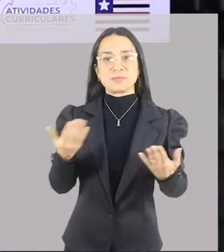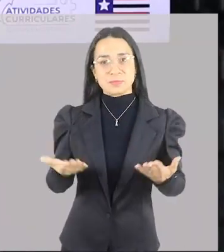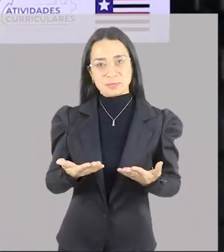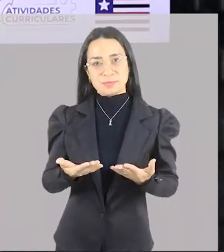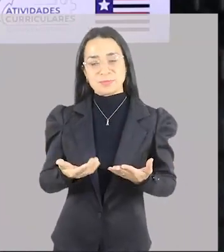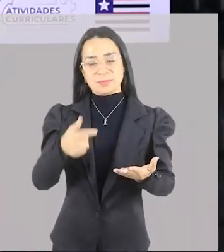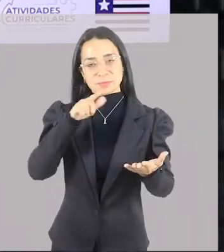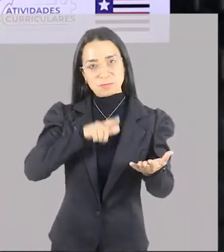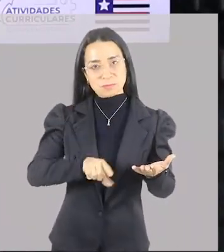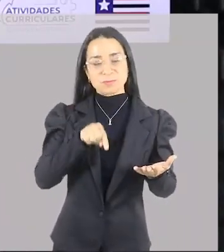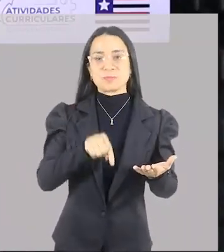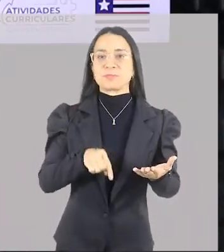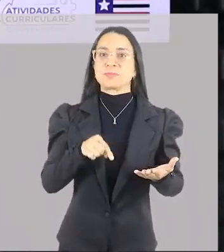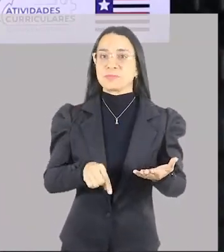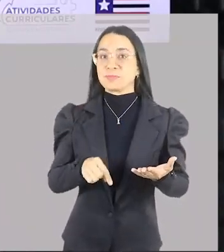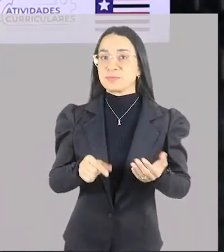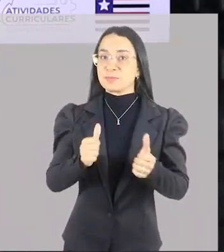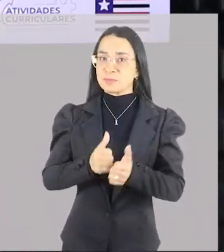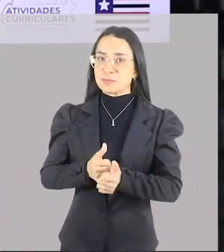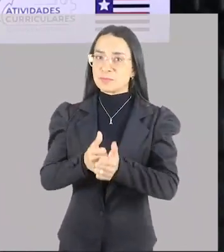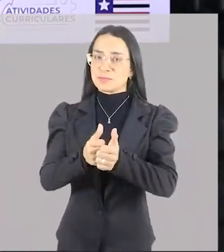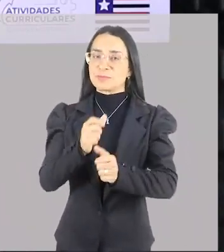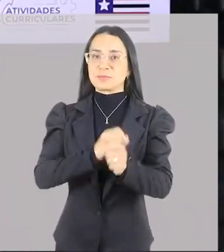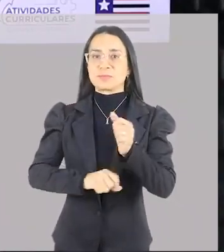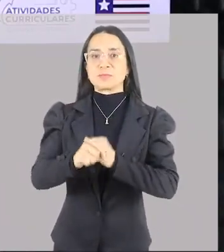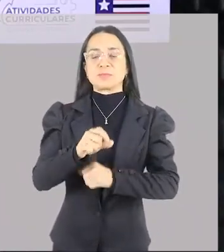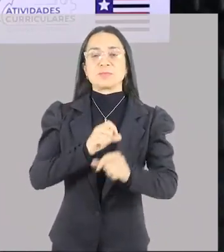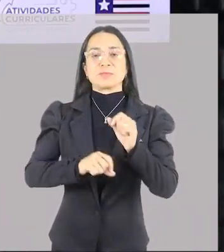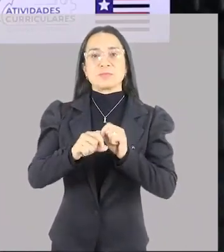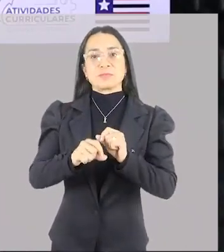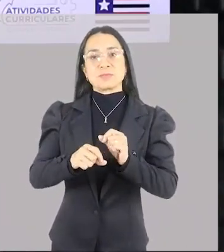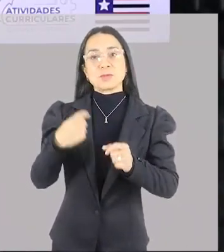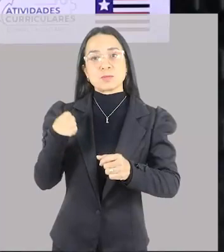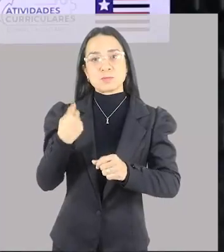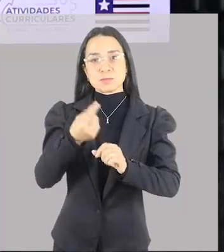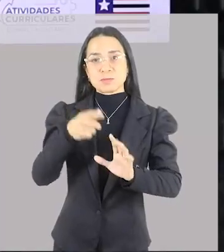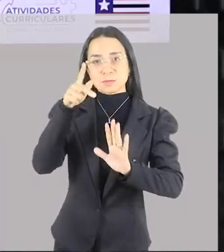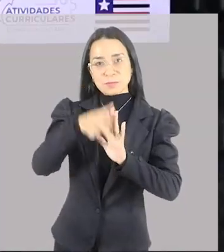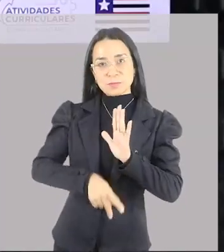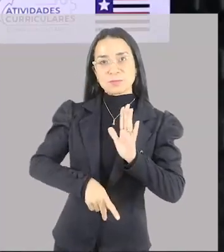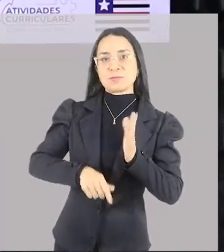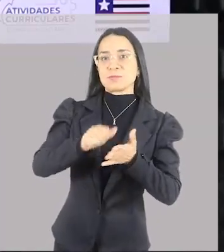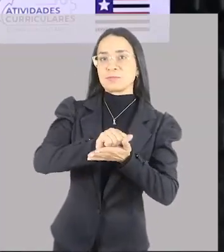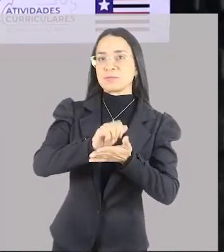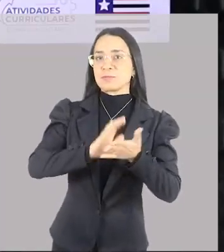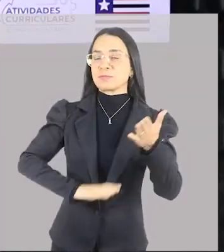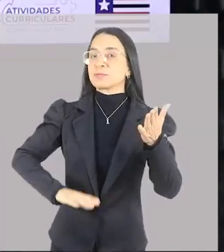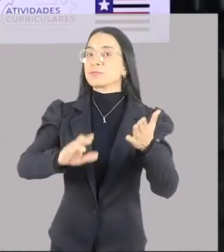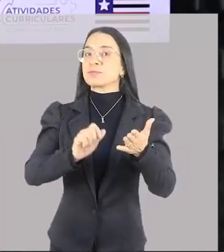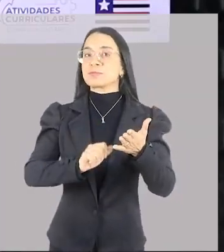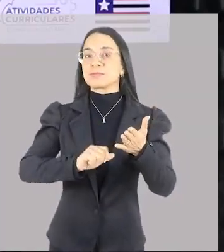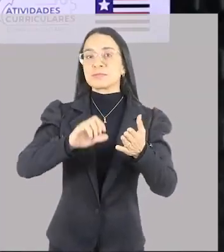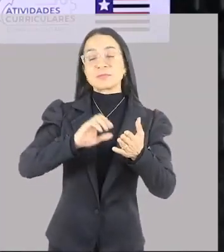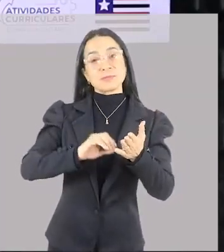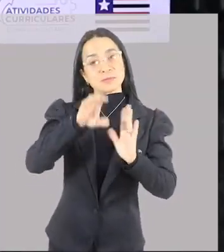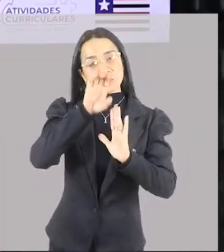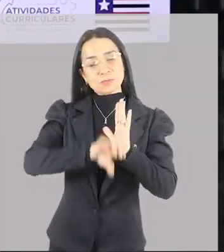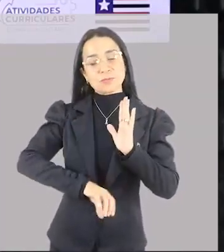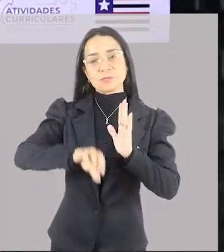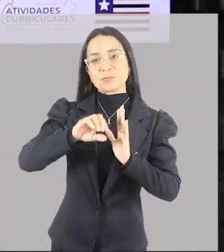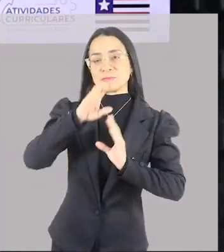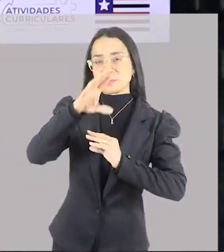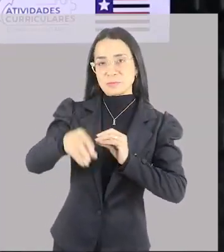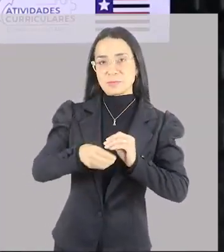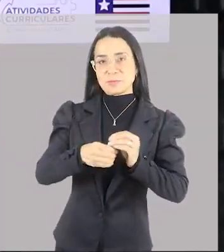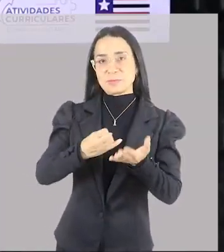aqui mais uma vez com você no nosso projeto Atividades Curriculares Complementares, uma iniciativa do